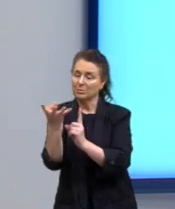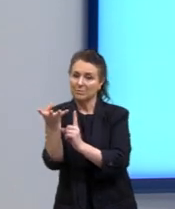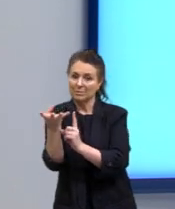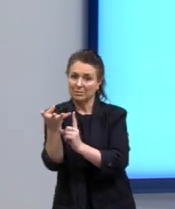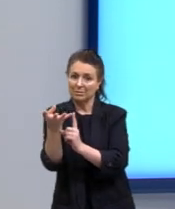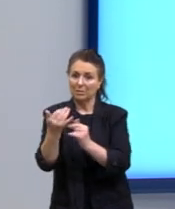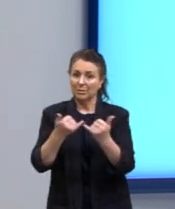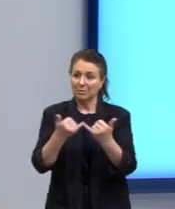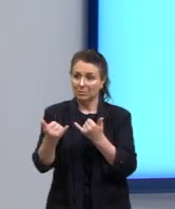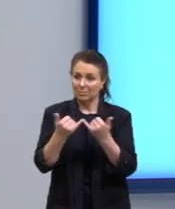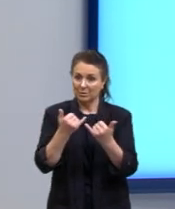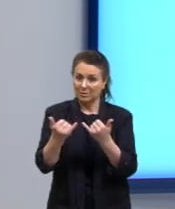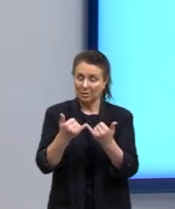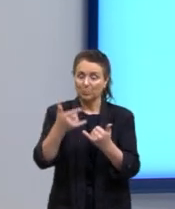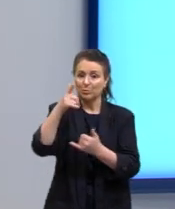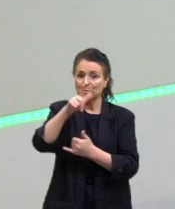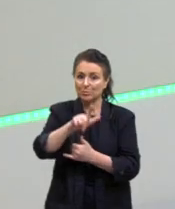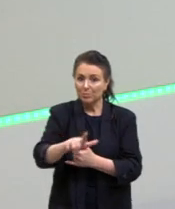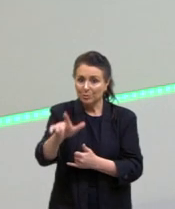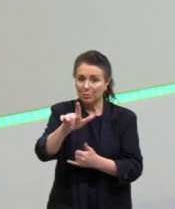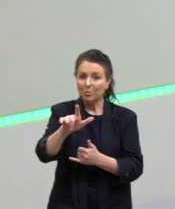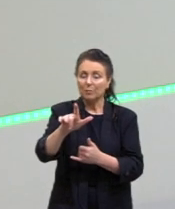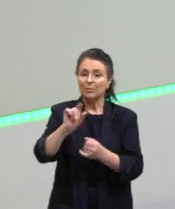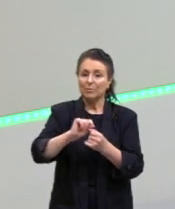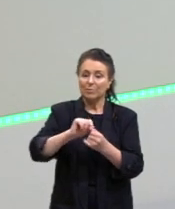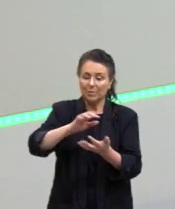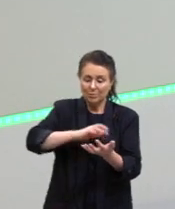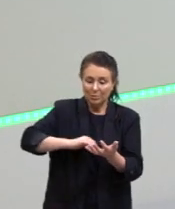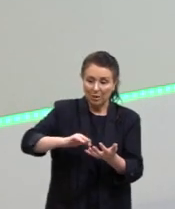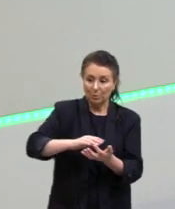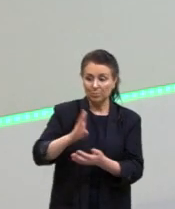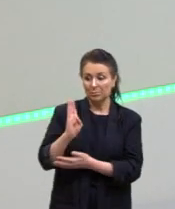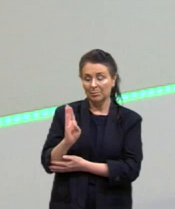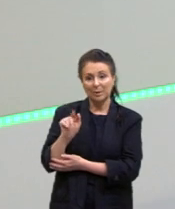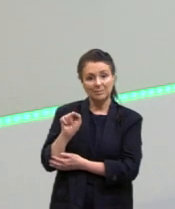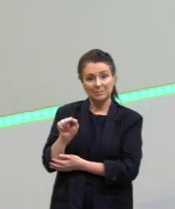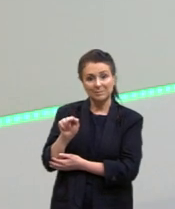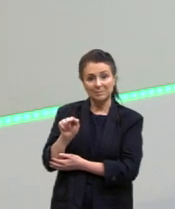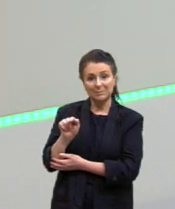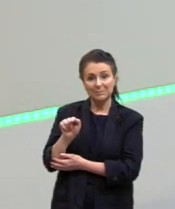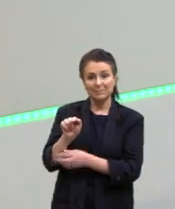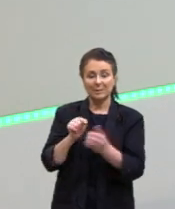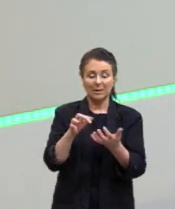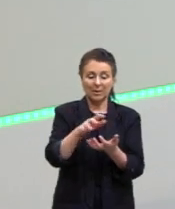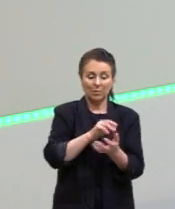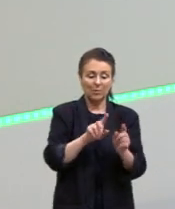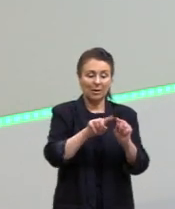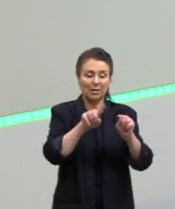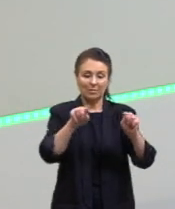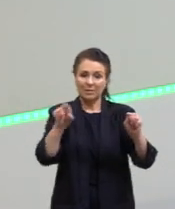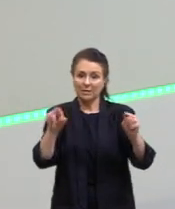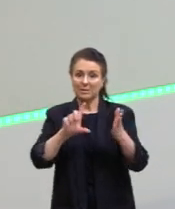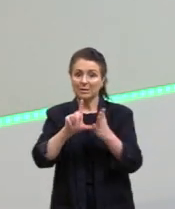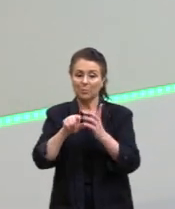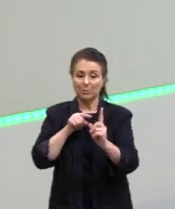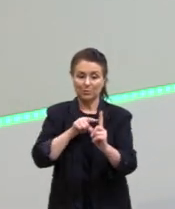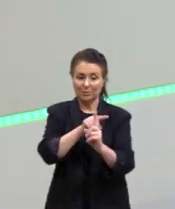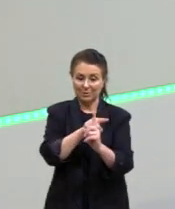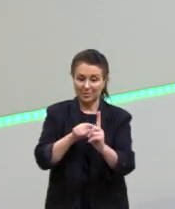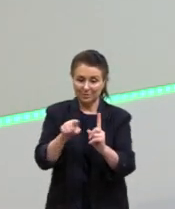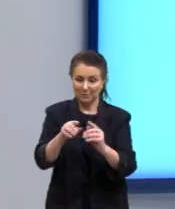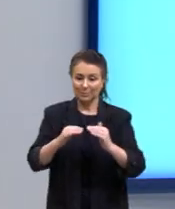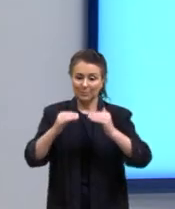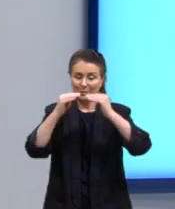Que nós tínhamos nós vamos repetir o mesmo cálculo na turma B calcular variância e depois calcular o desvio padrão